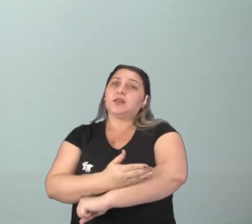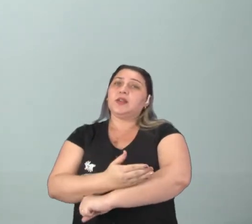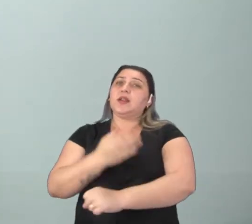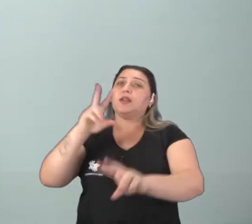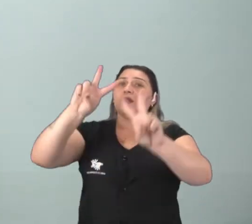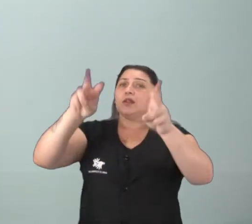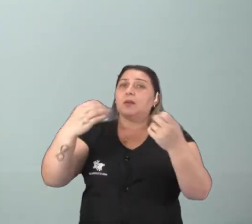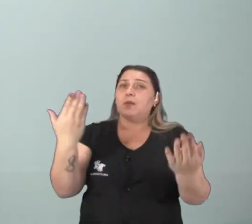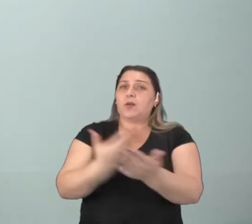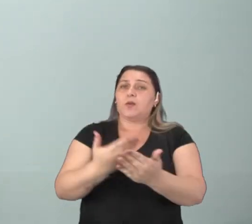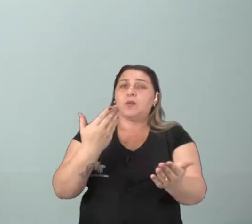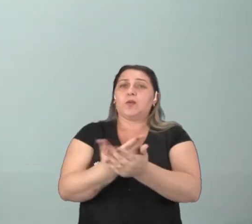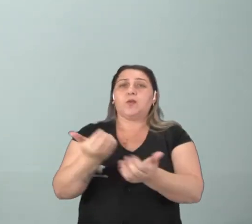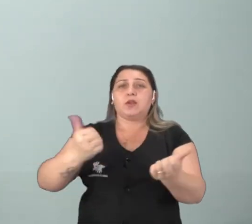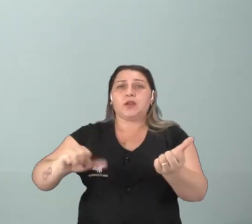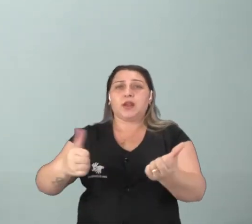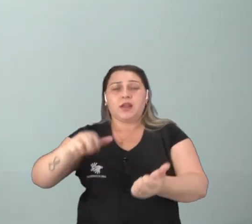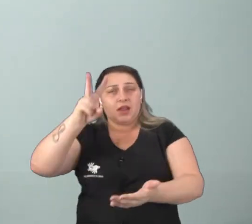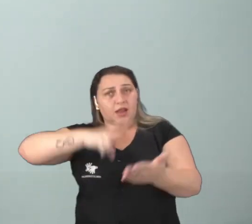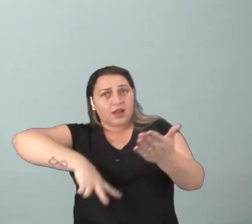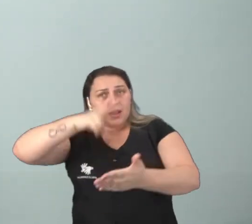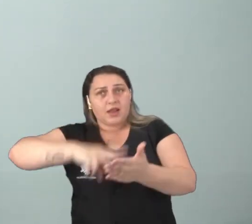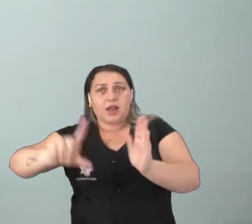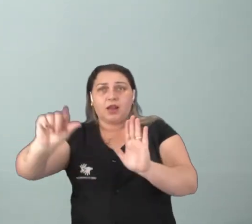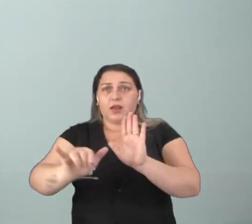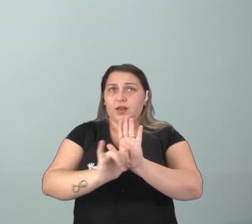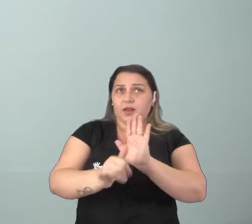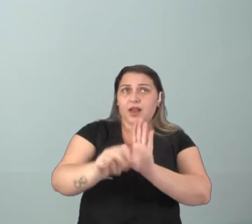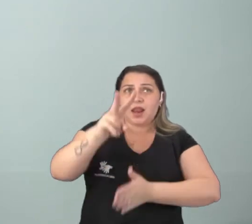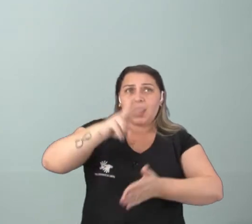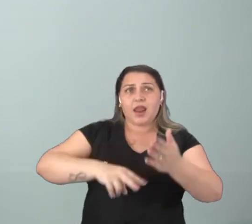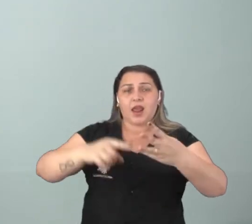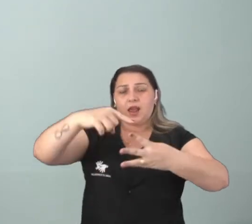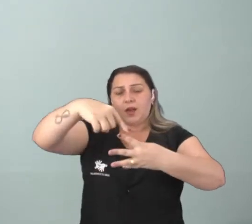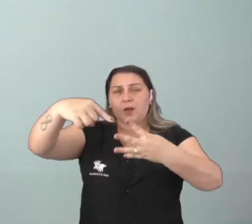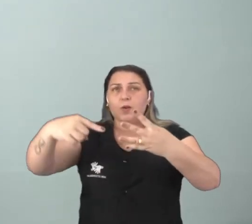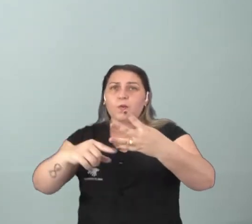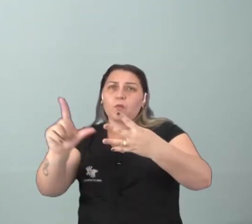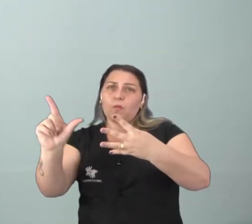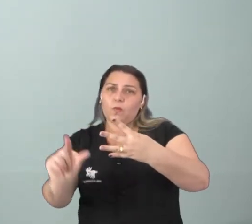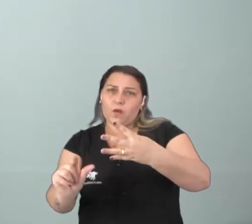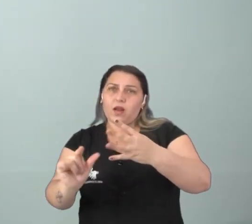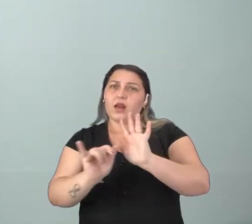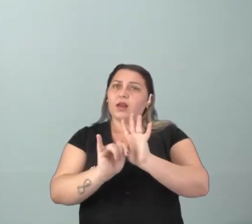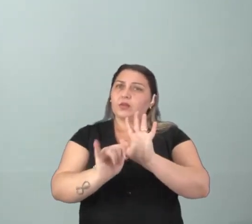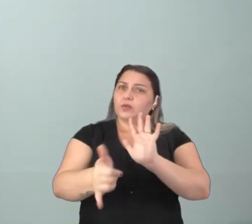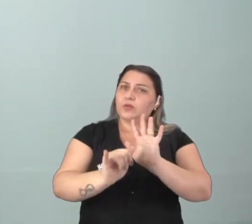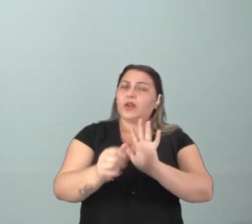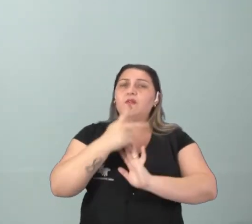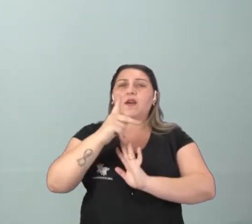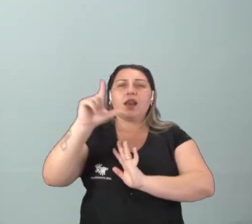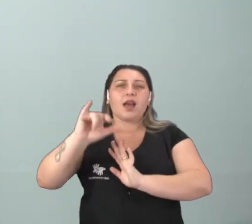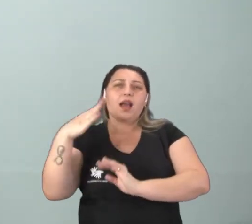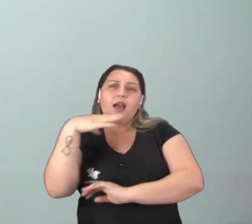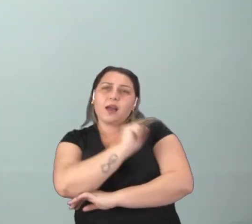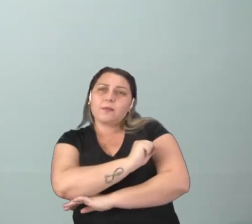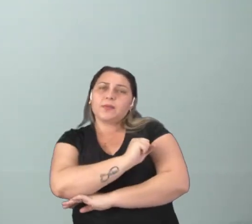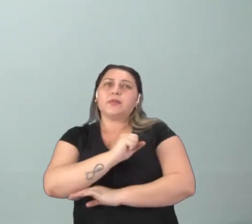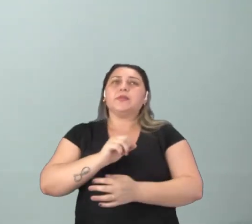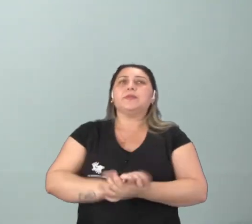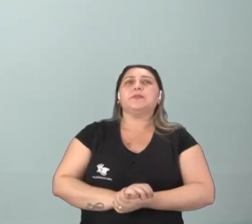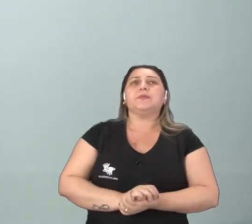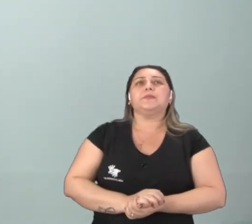de hoje é análise e leitura de microcontos, vamos ler 4 microcontos e vamos falar sobre eles rapidamente?